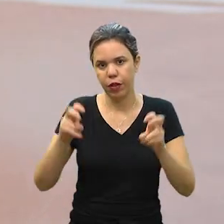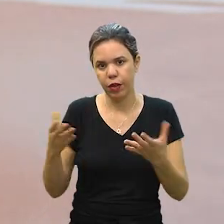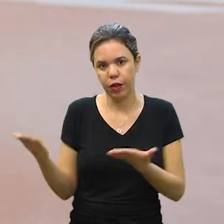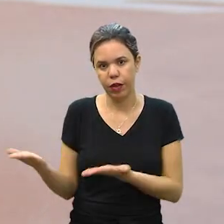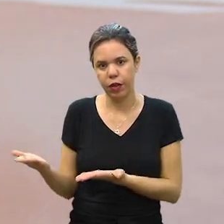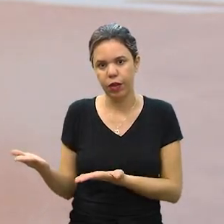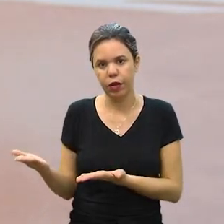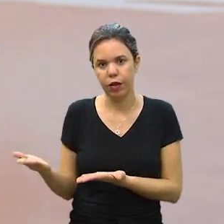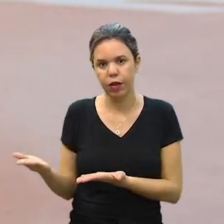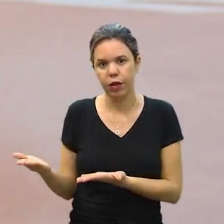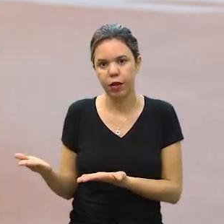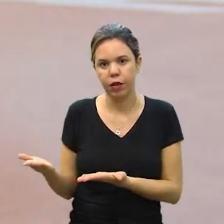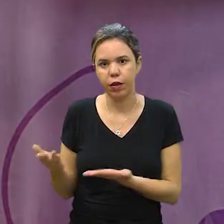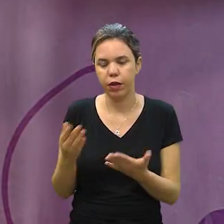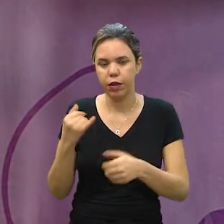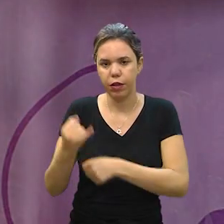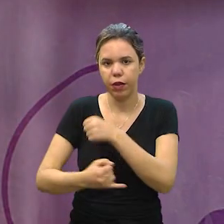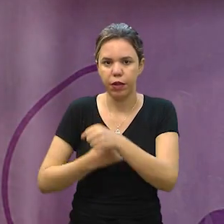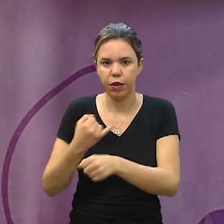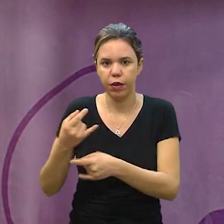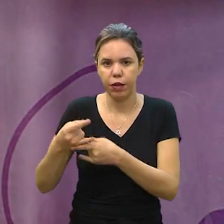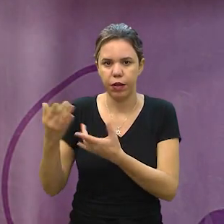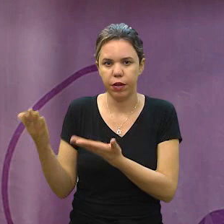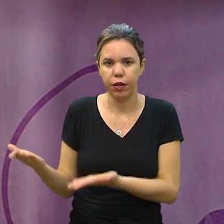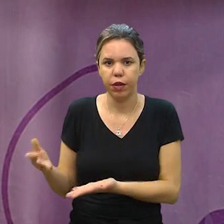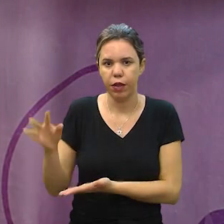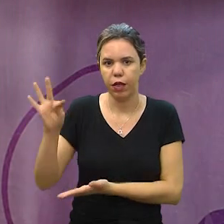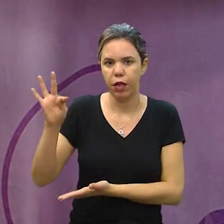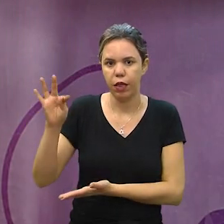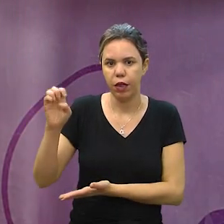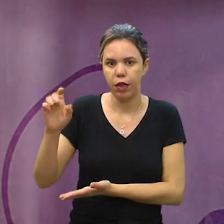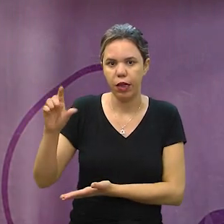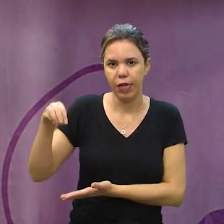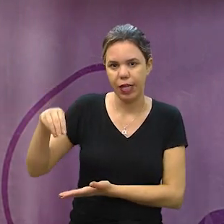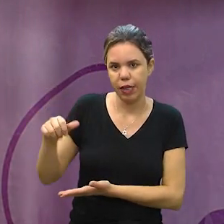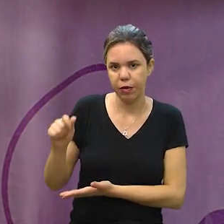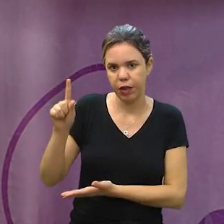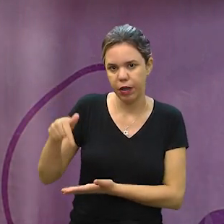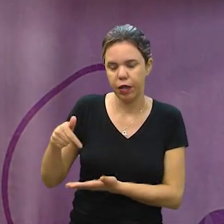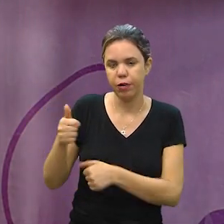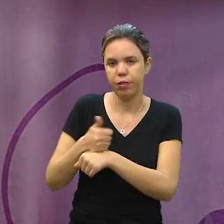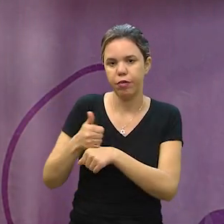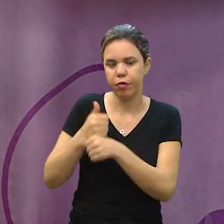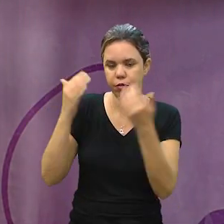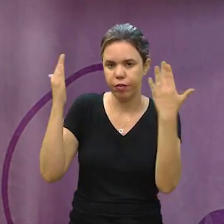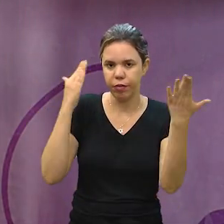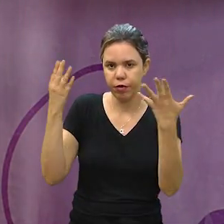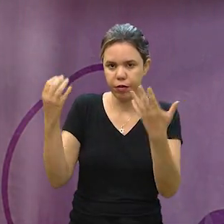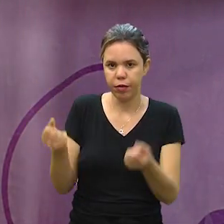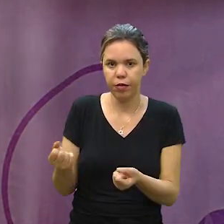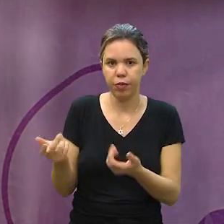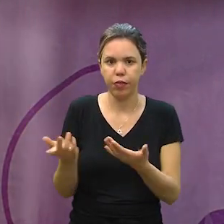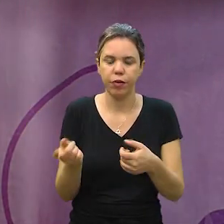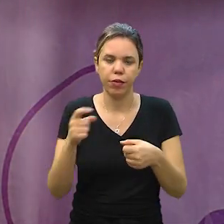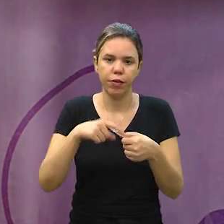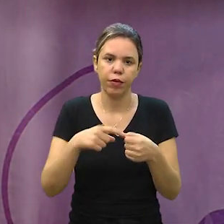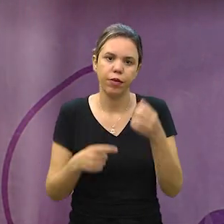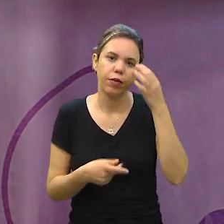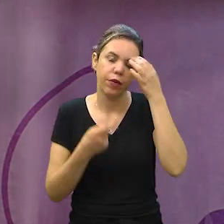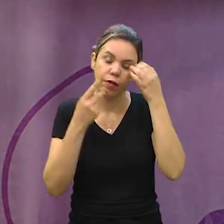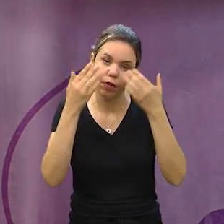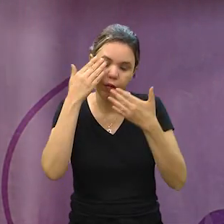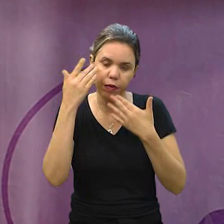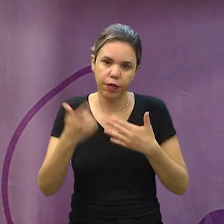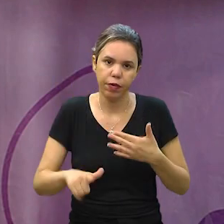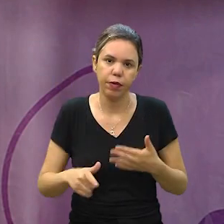esse tema, eu estou recebendo aqui, de maneira remota, a Thelma Oliveira, que é psicóloga e aceitou falar com a gente. Thelma, antes da gente voltar a esse